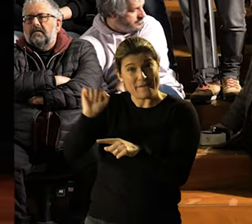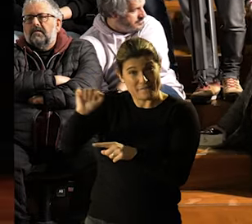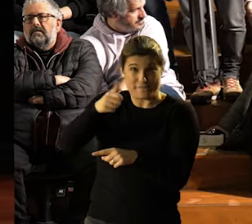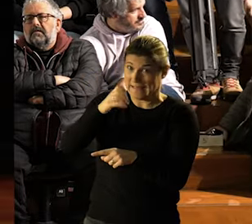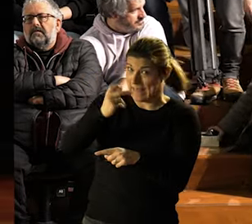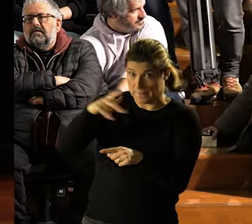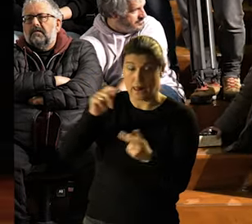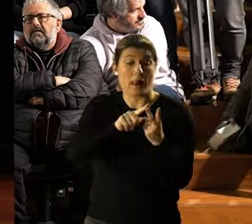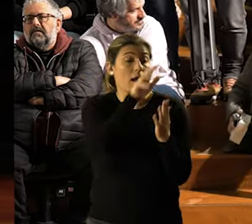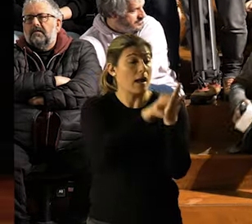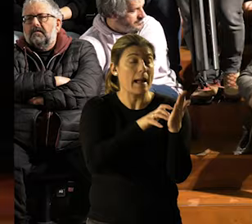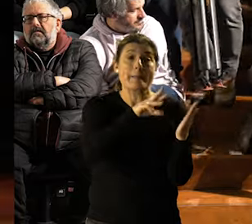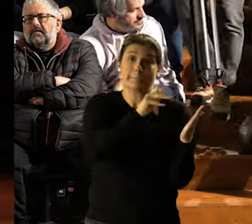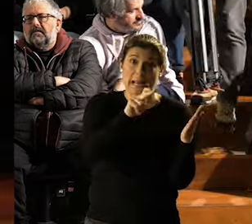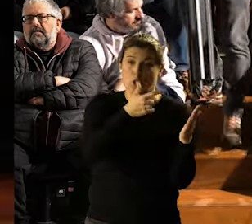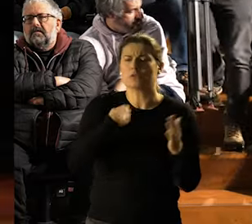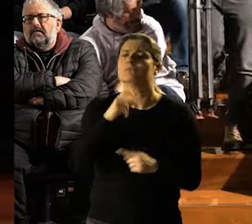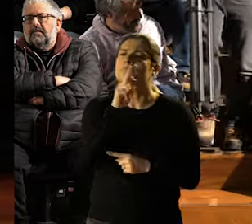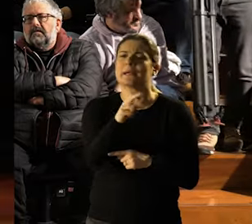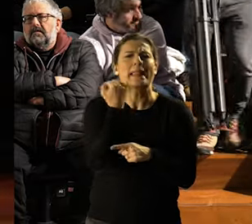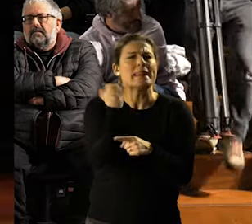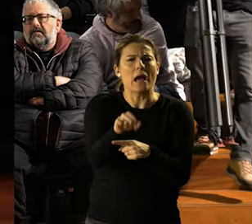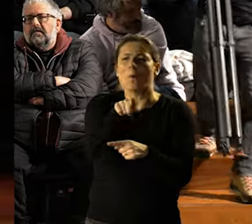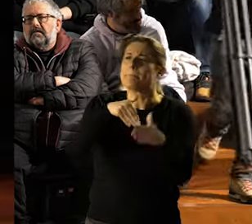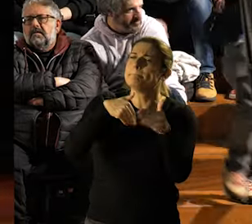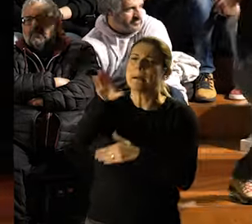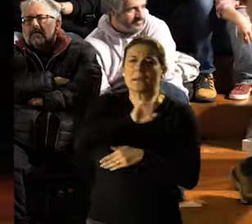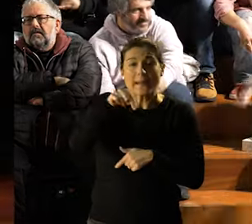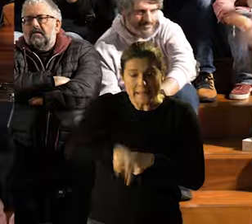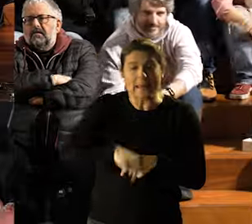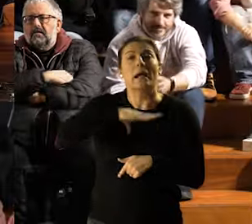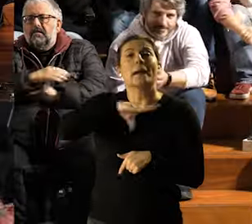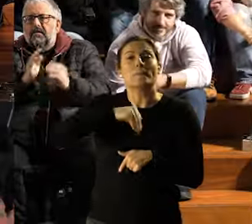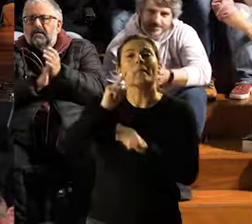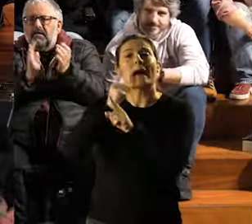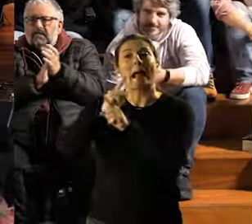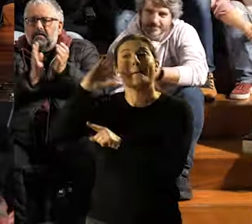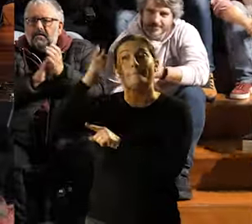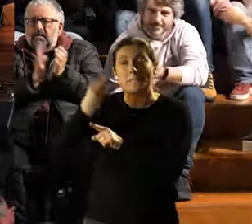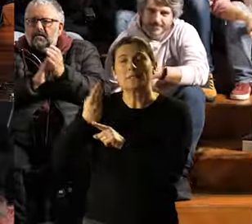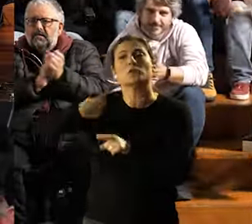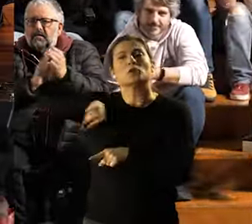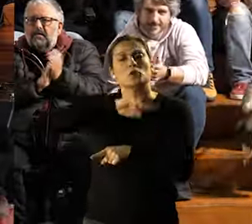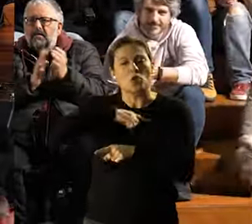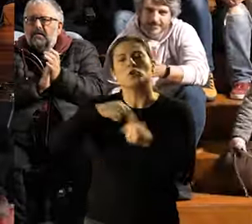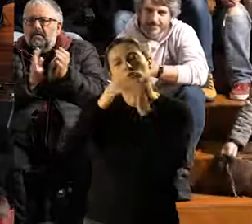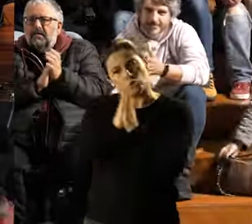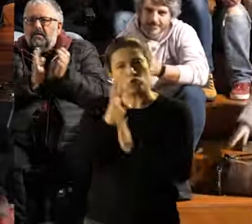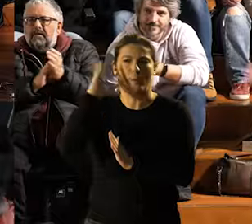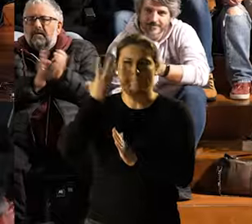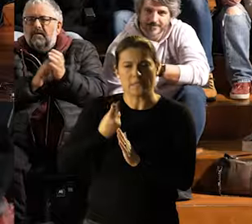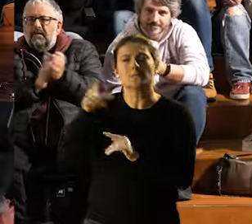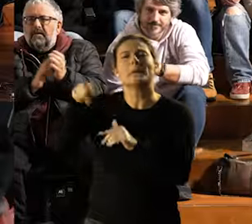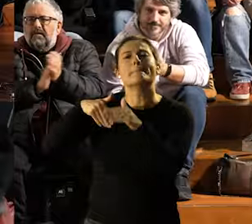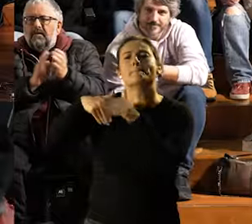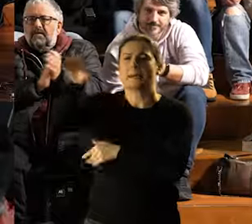palavras de Miguel torga nós dizemos não passarão aqui no mundo na Palestina somos todos Palestina